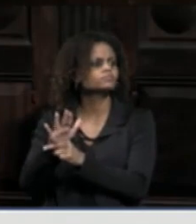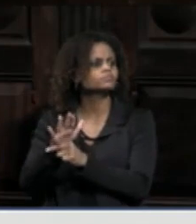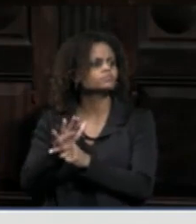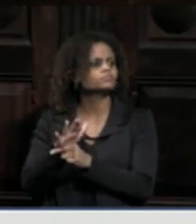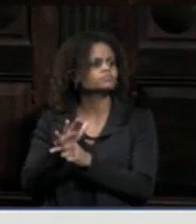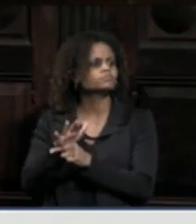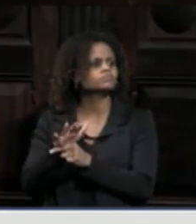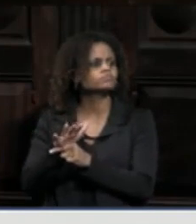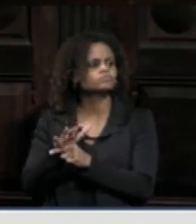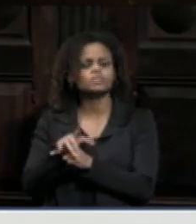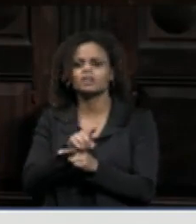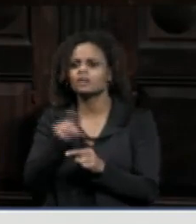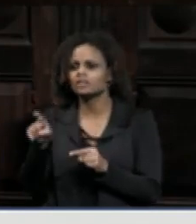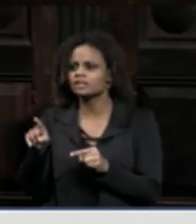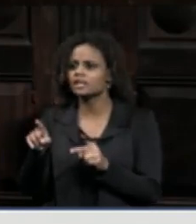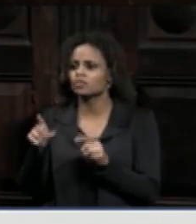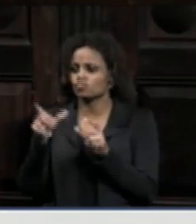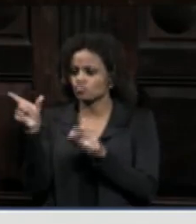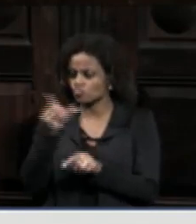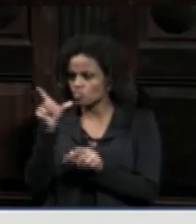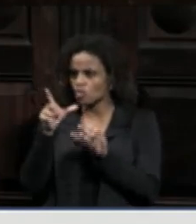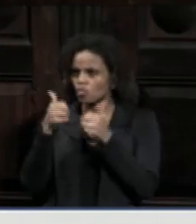a extensão do passe livre